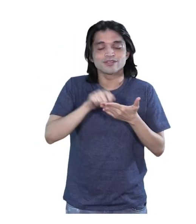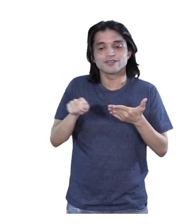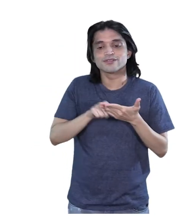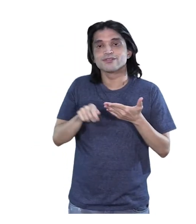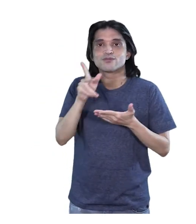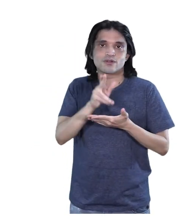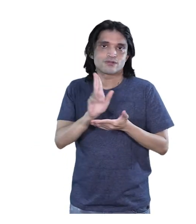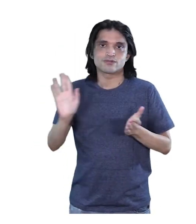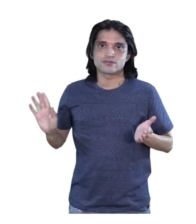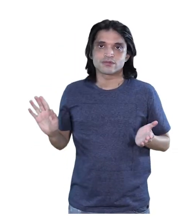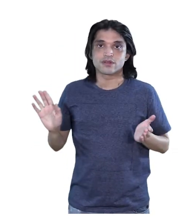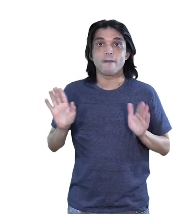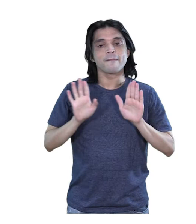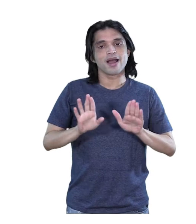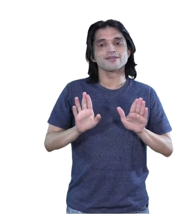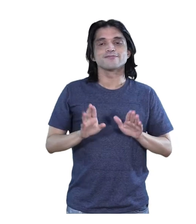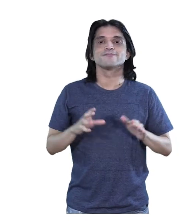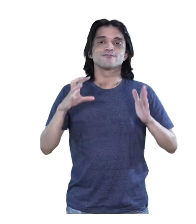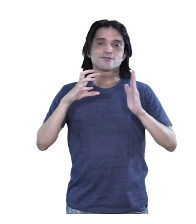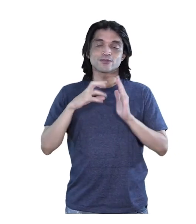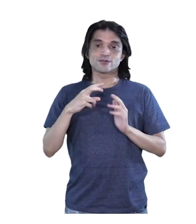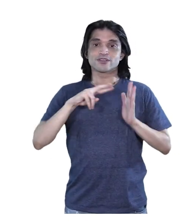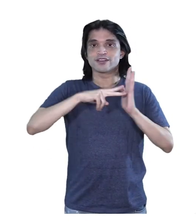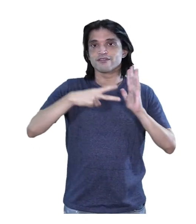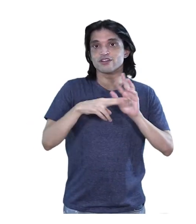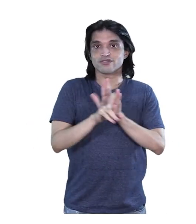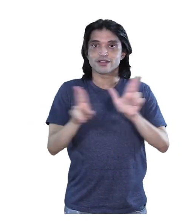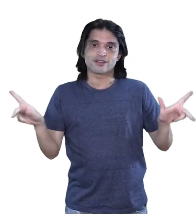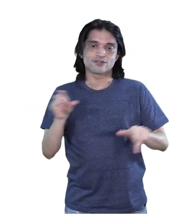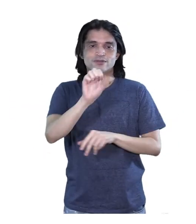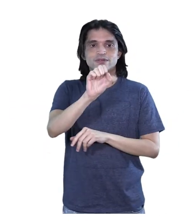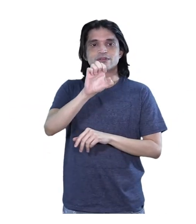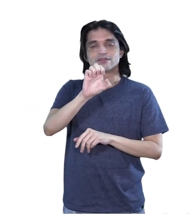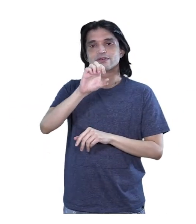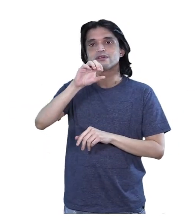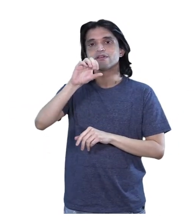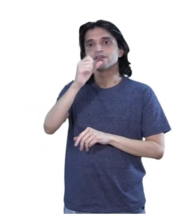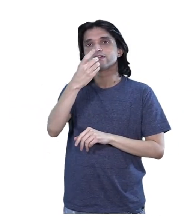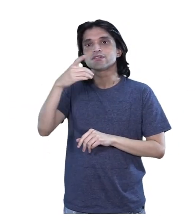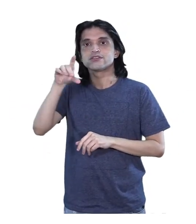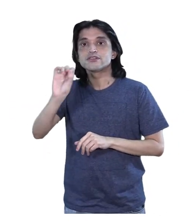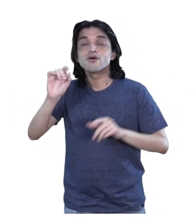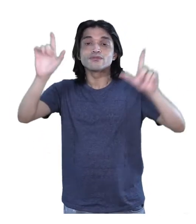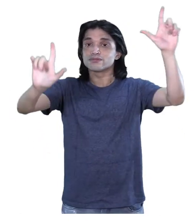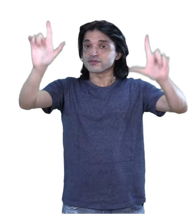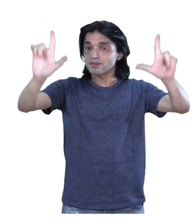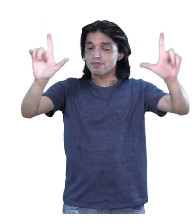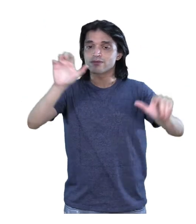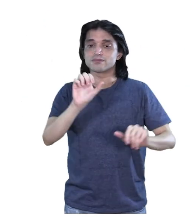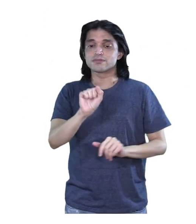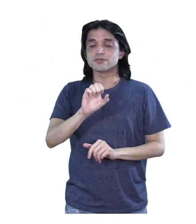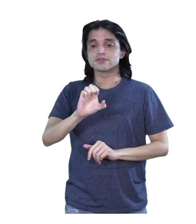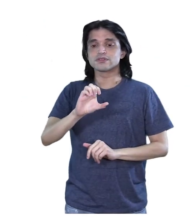como seção com 2 S's e seção com C cedilha. Seção com 2 S's é seção de cinema. A seção com C